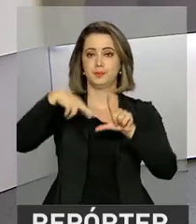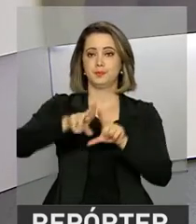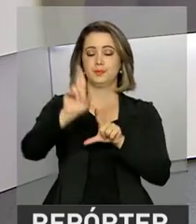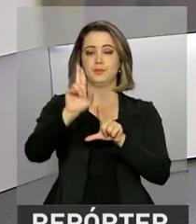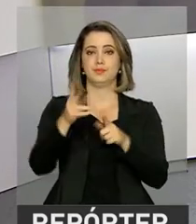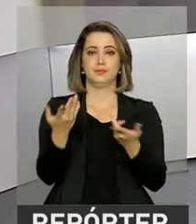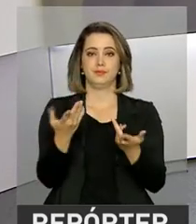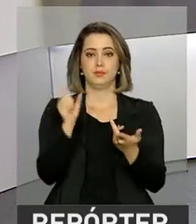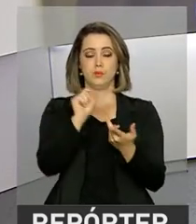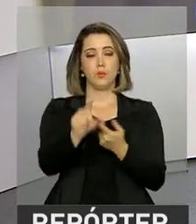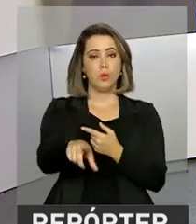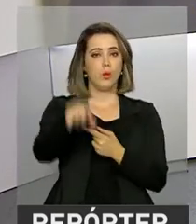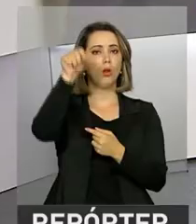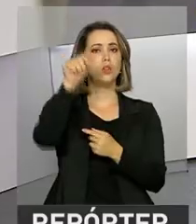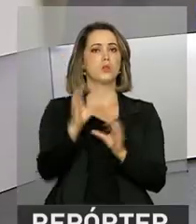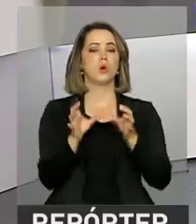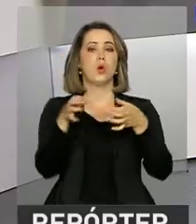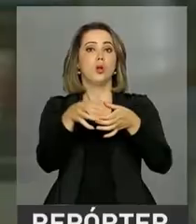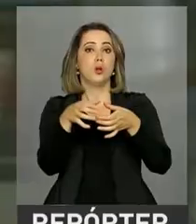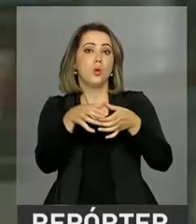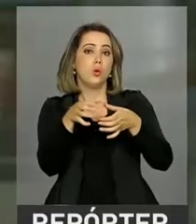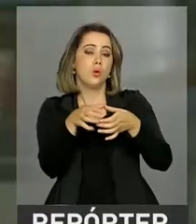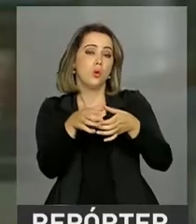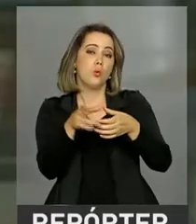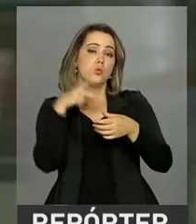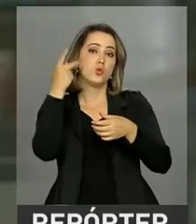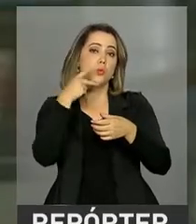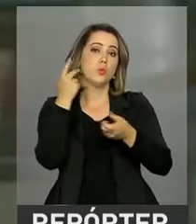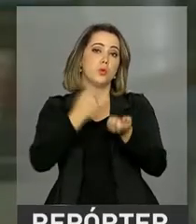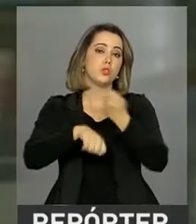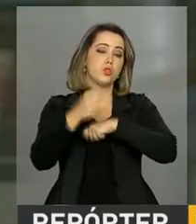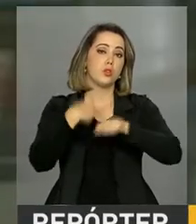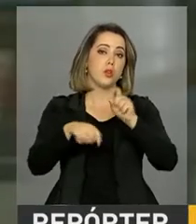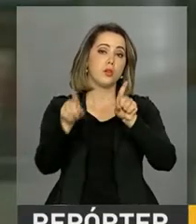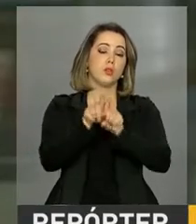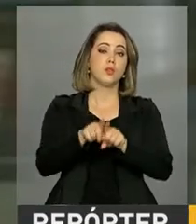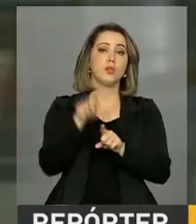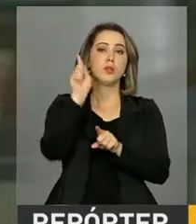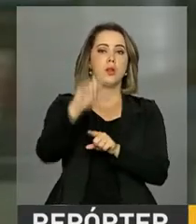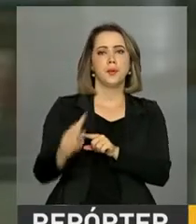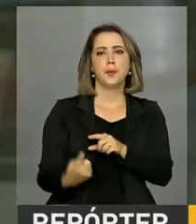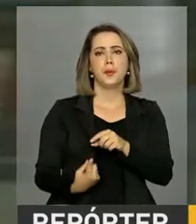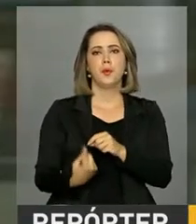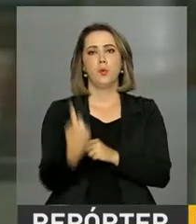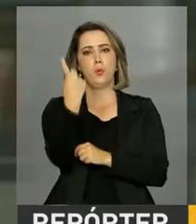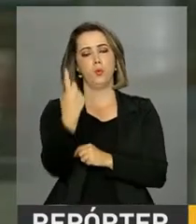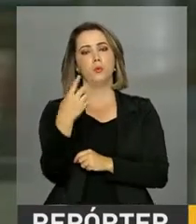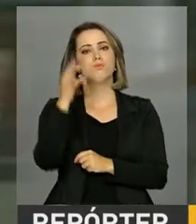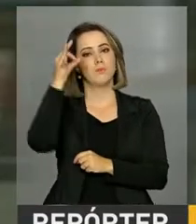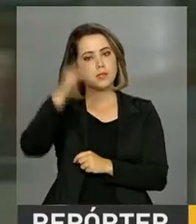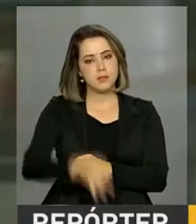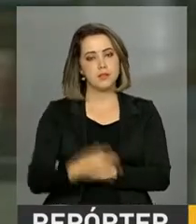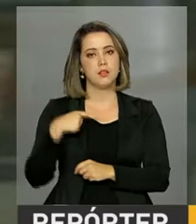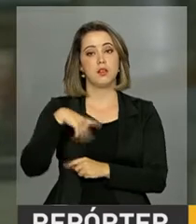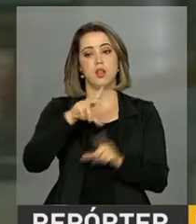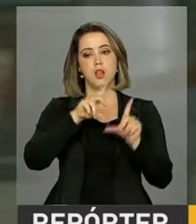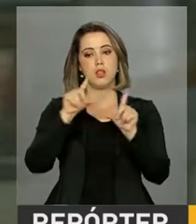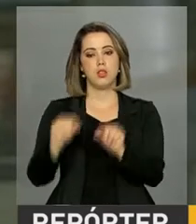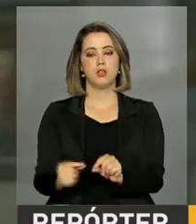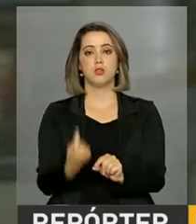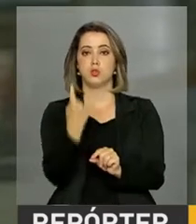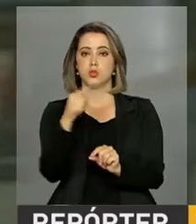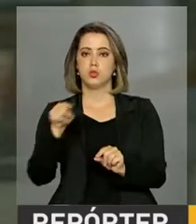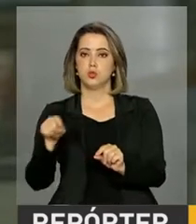a decisão do comitê de política monetária do banco central foi por unanimidade a redução é de 1